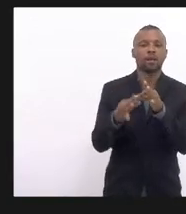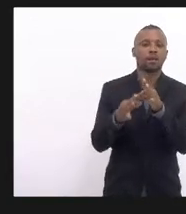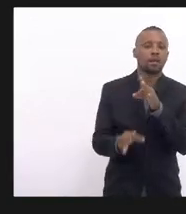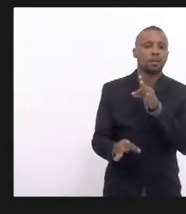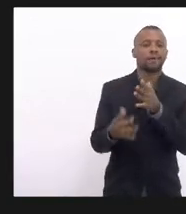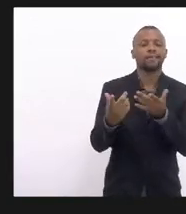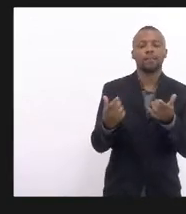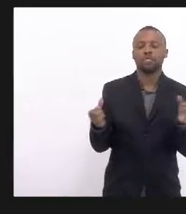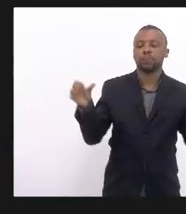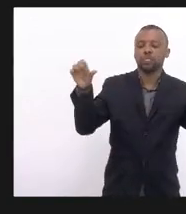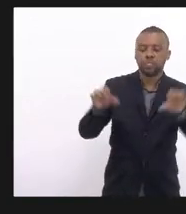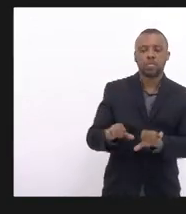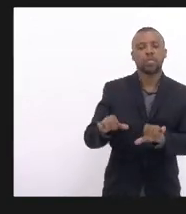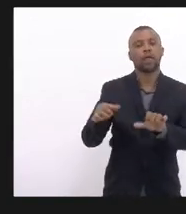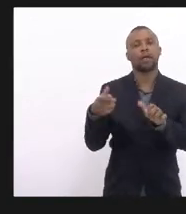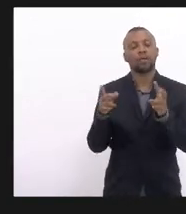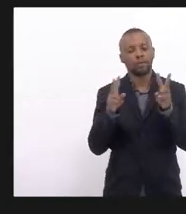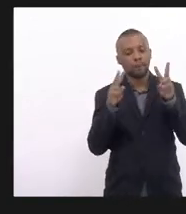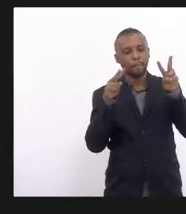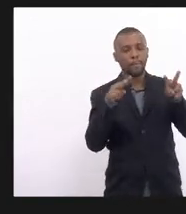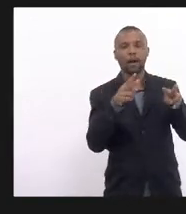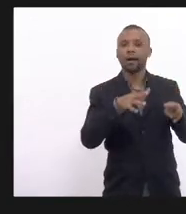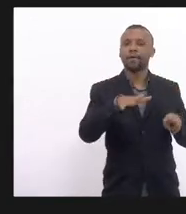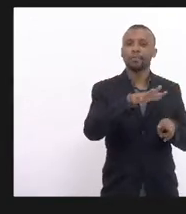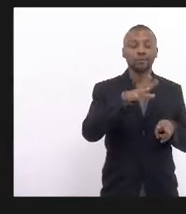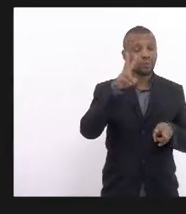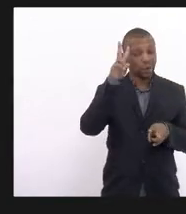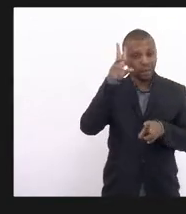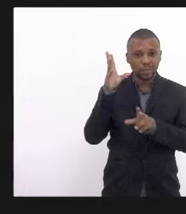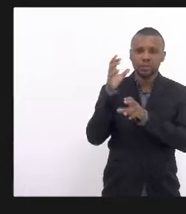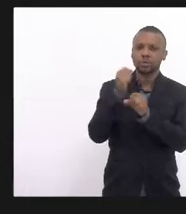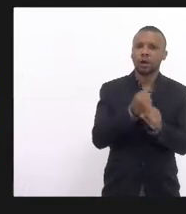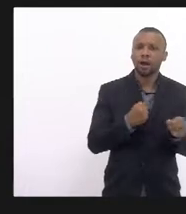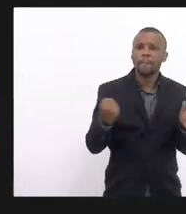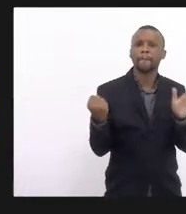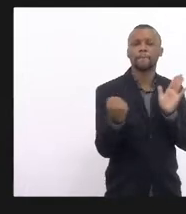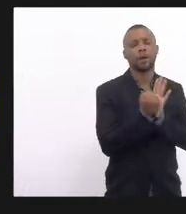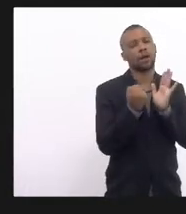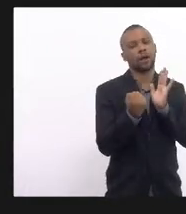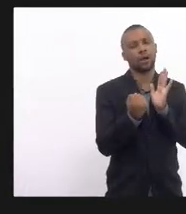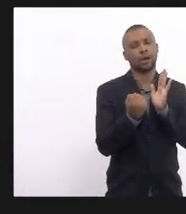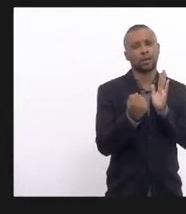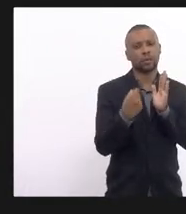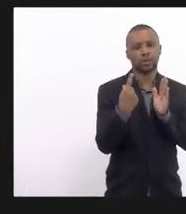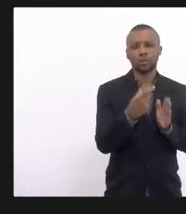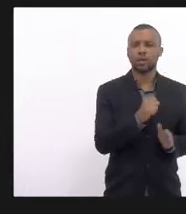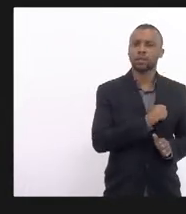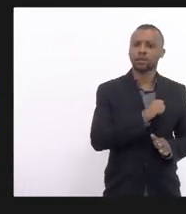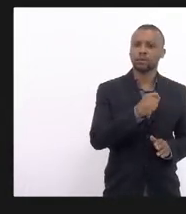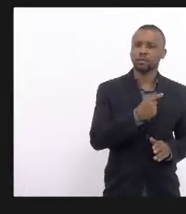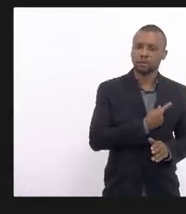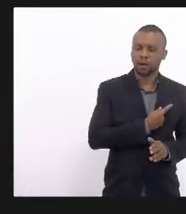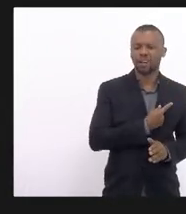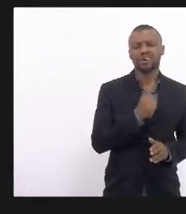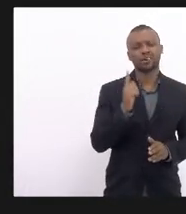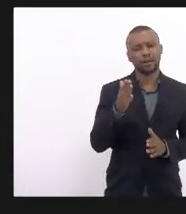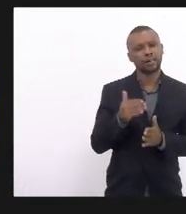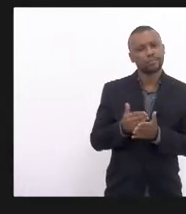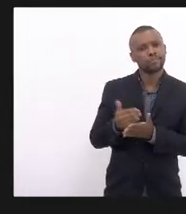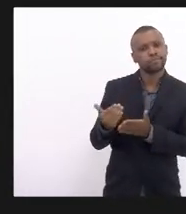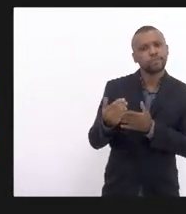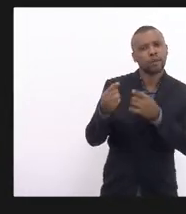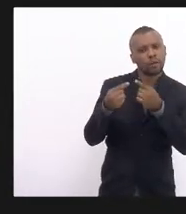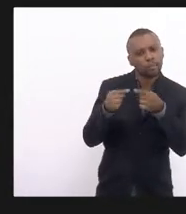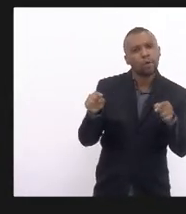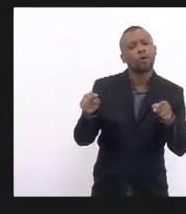infelizmente é um espaço histórico, todo mundo sabe aí, a gente foi falado aí já das aberturas dos grandes carnavais, eu